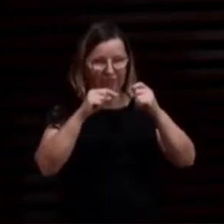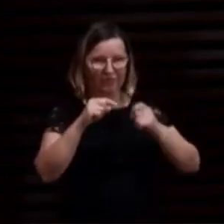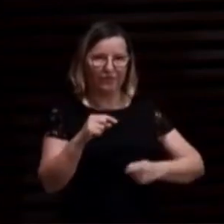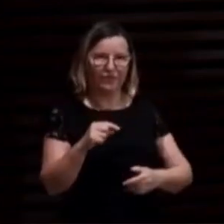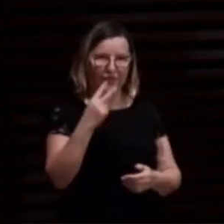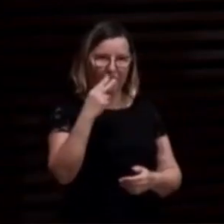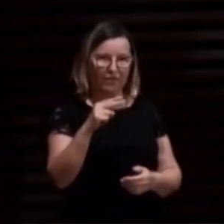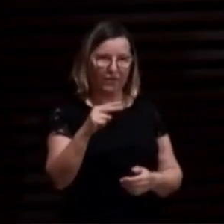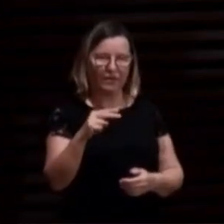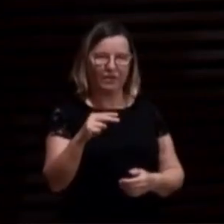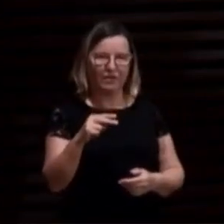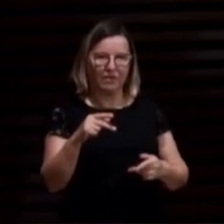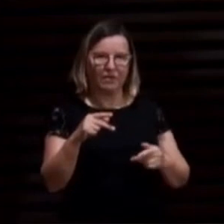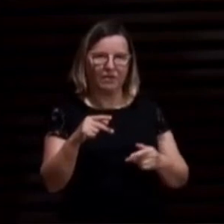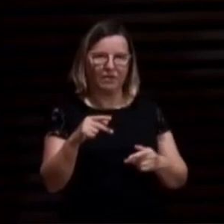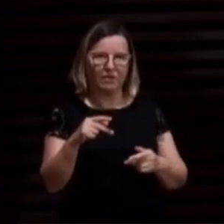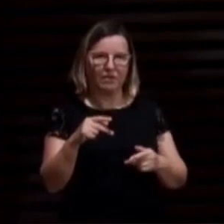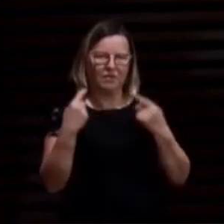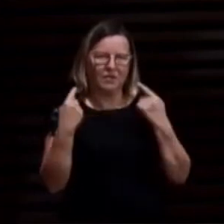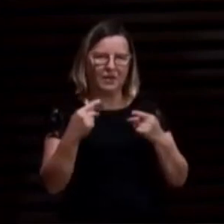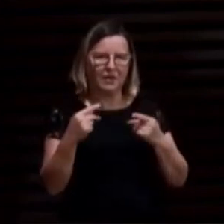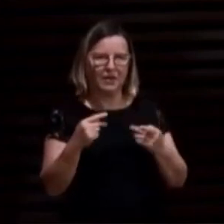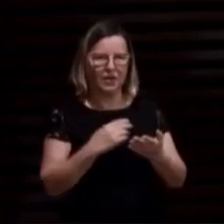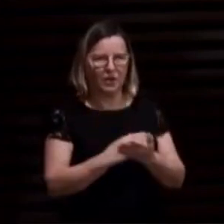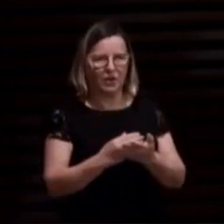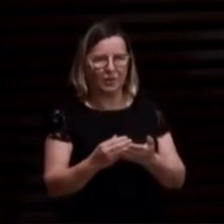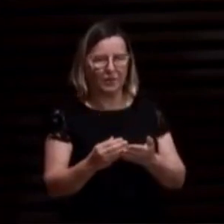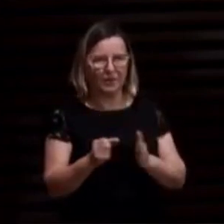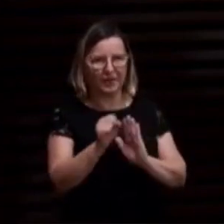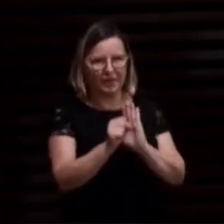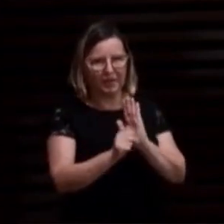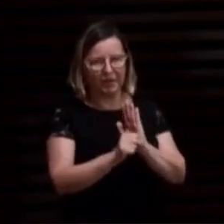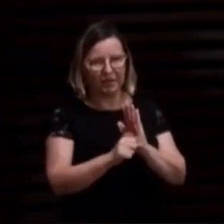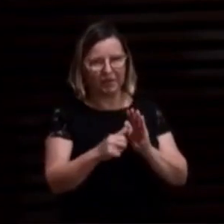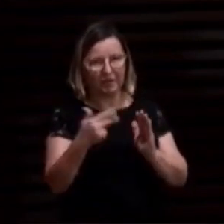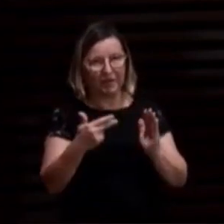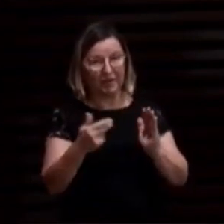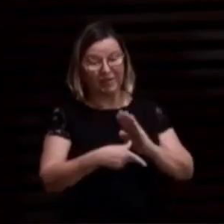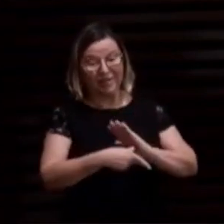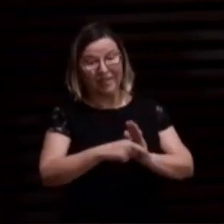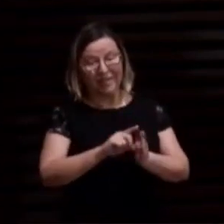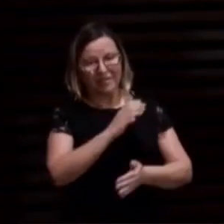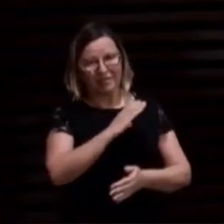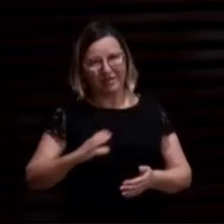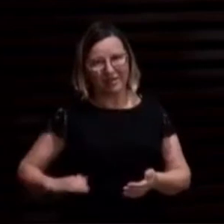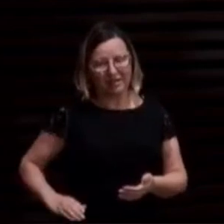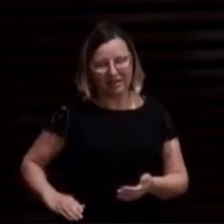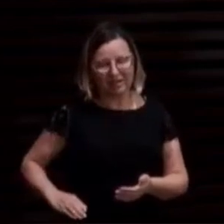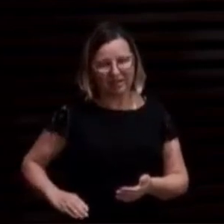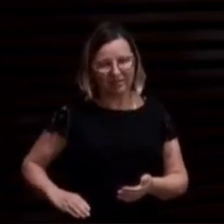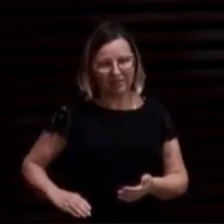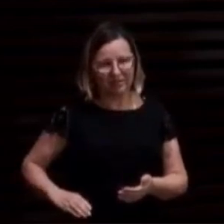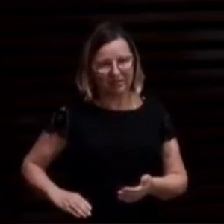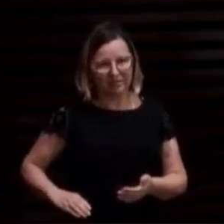e começar lá no século III antes de Cristo, quando